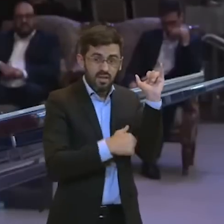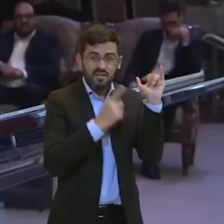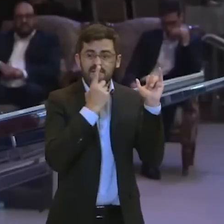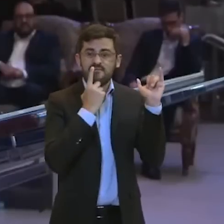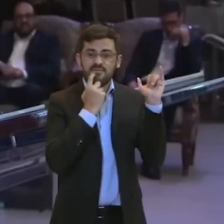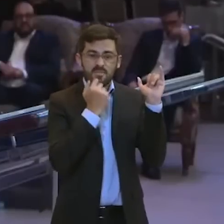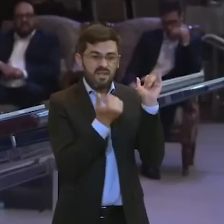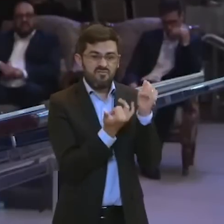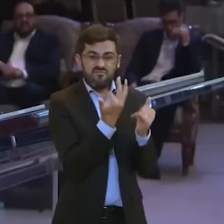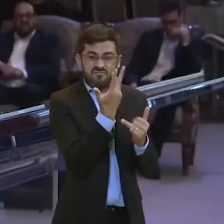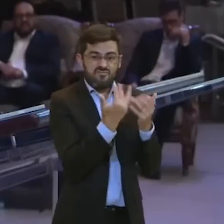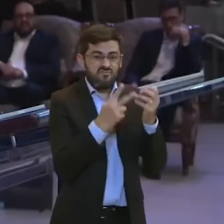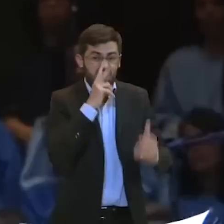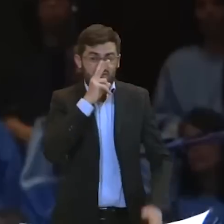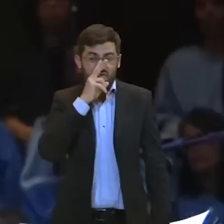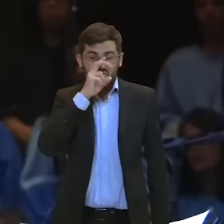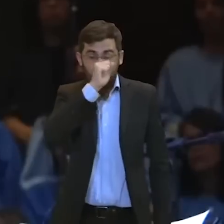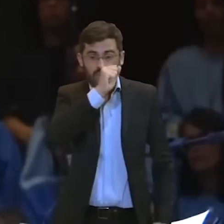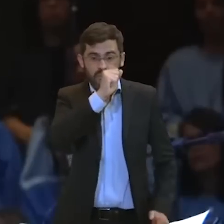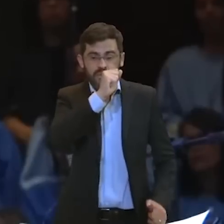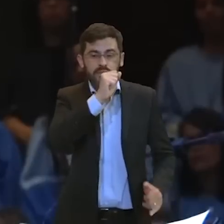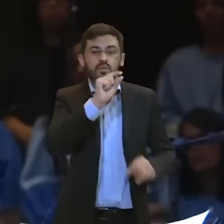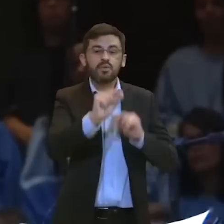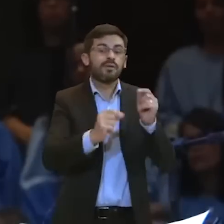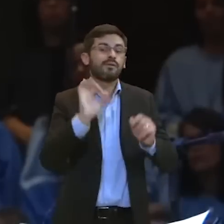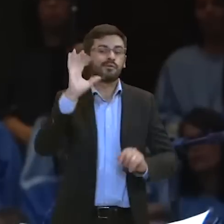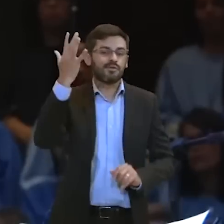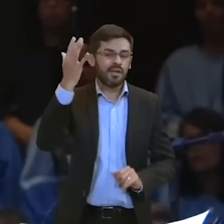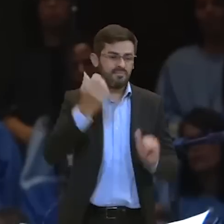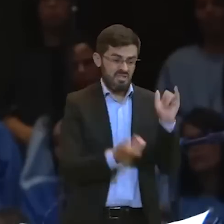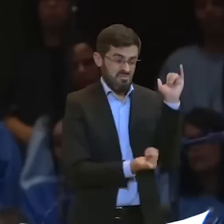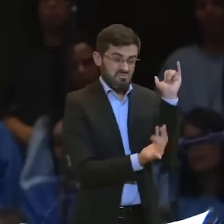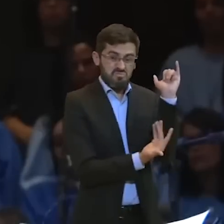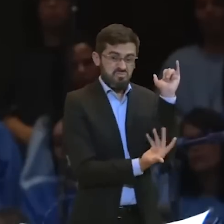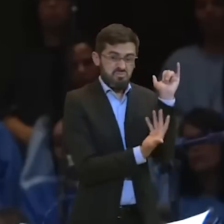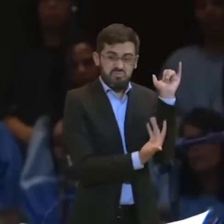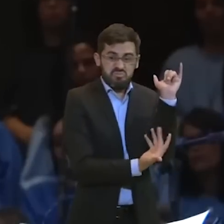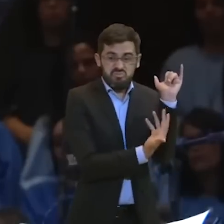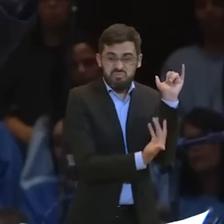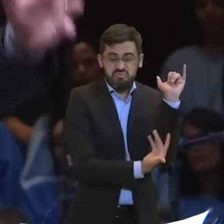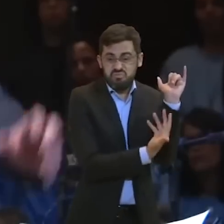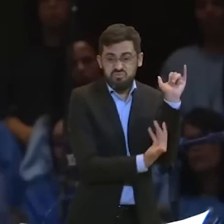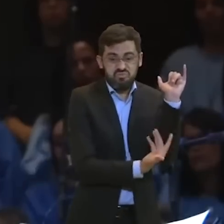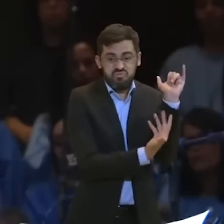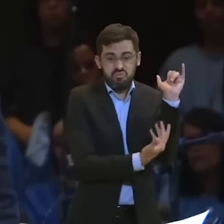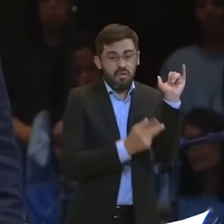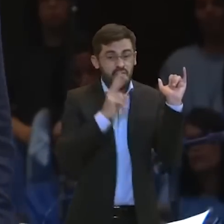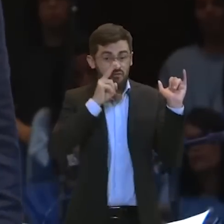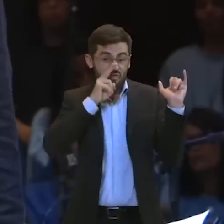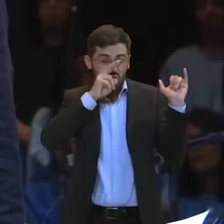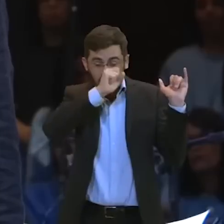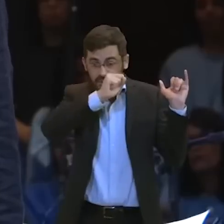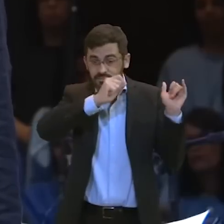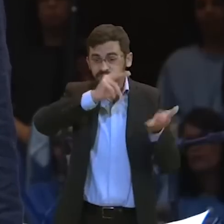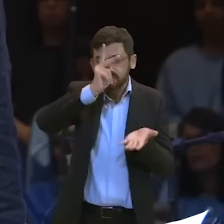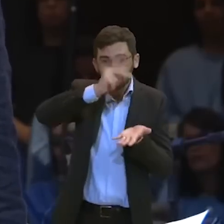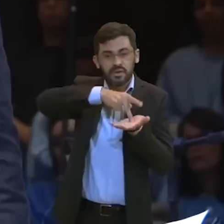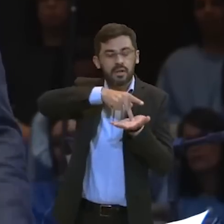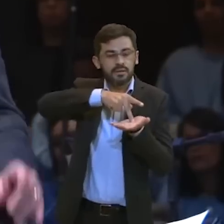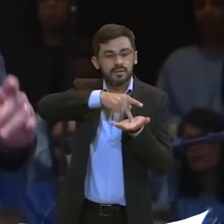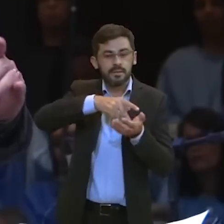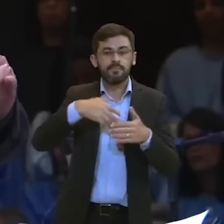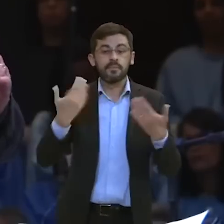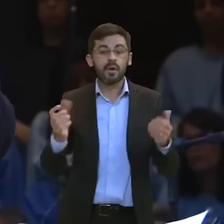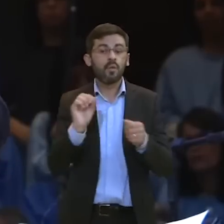esfinge virar incandescente, ficar cor de brasa.